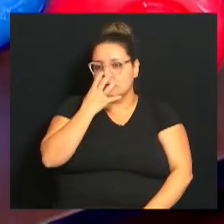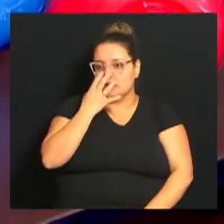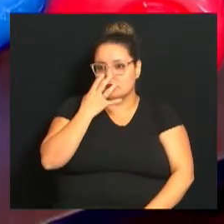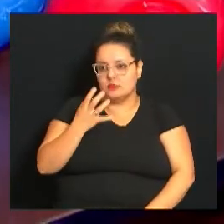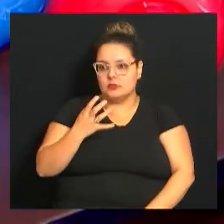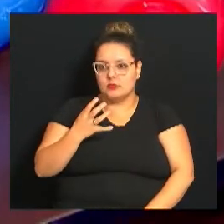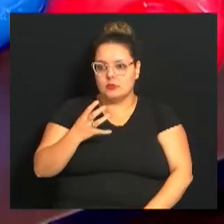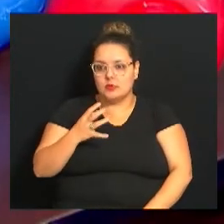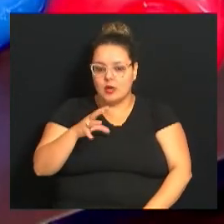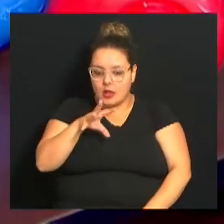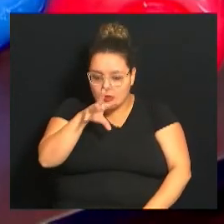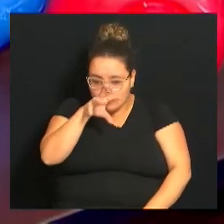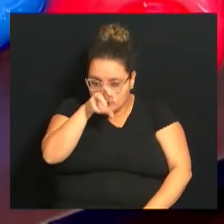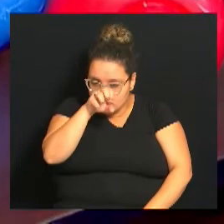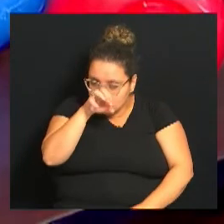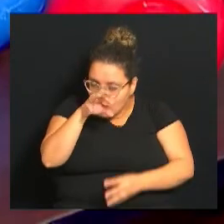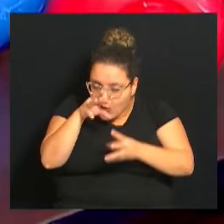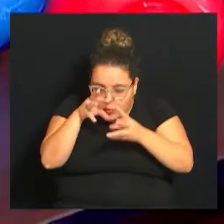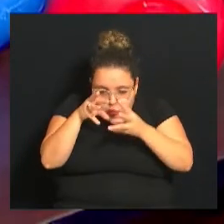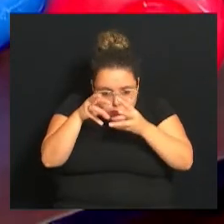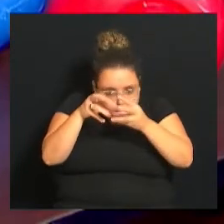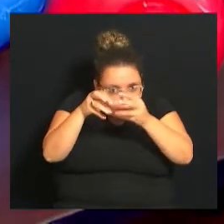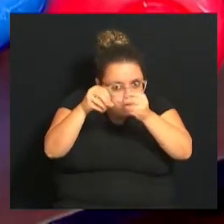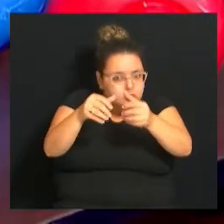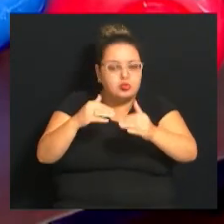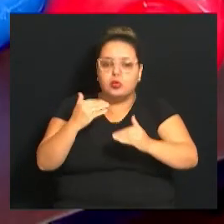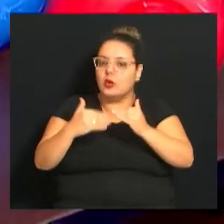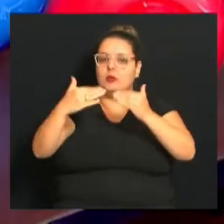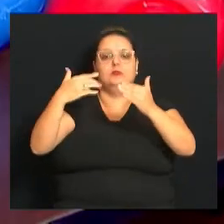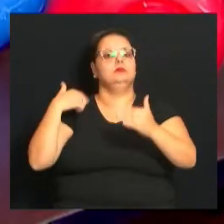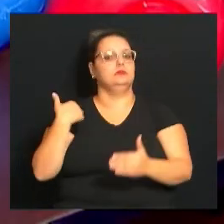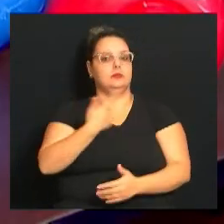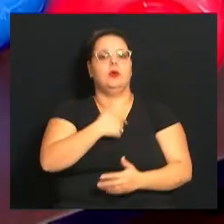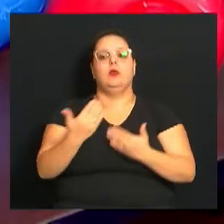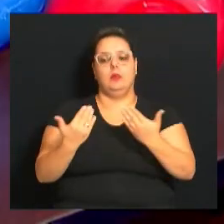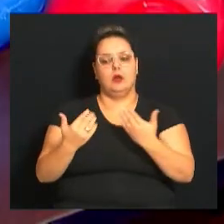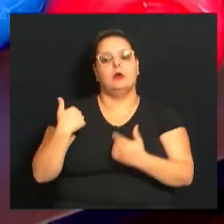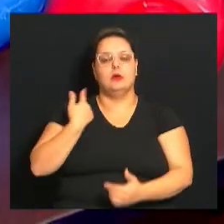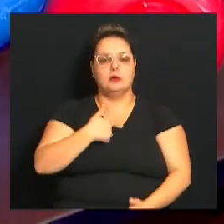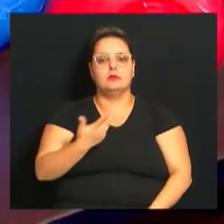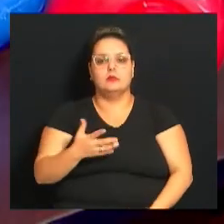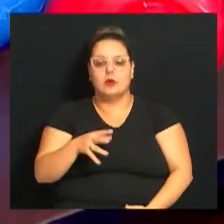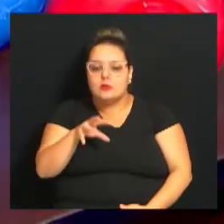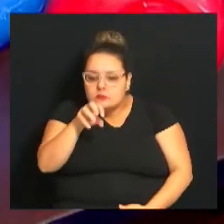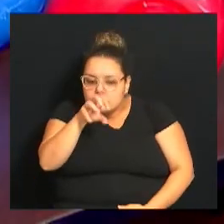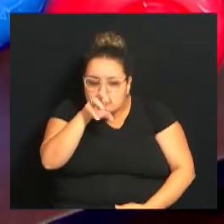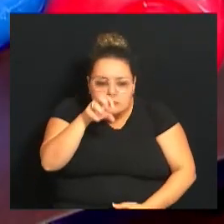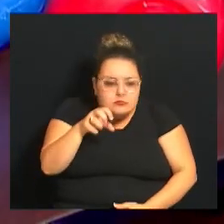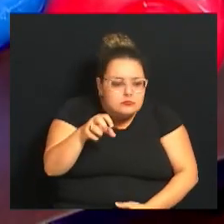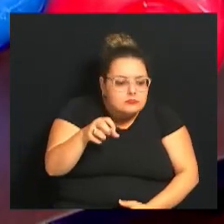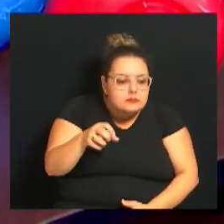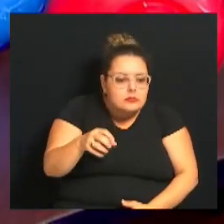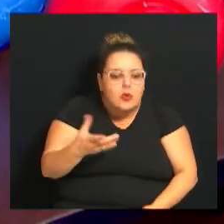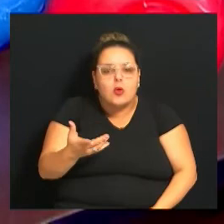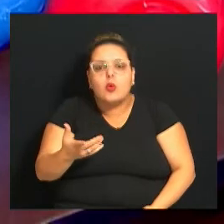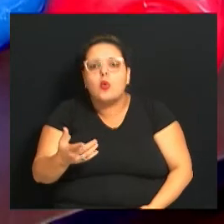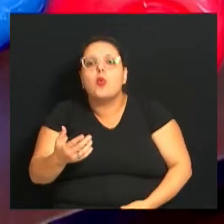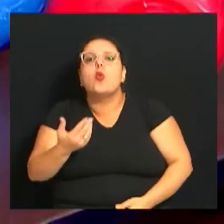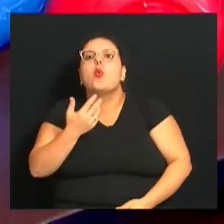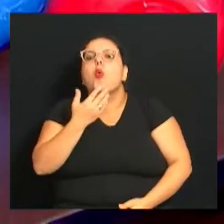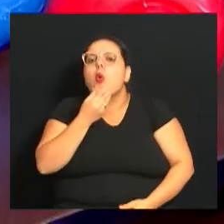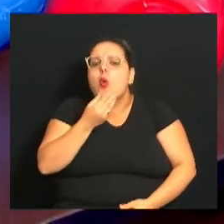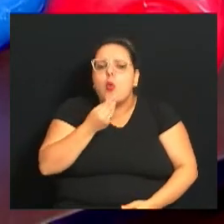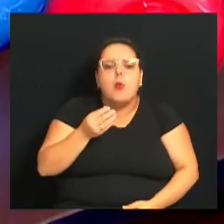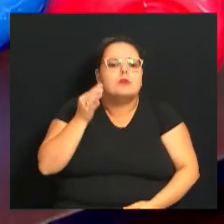células olfativas muito mais evoluídas que a nossa, ali ele consegue determinar o sexo, o estado emocional,